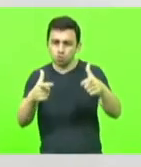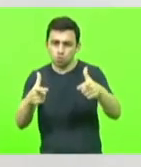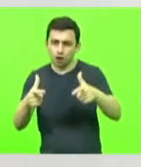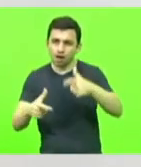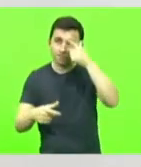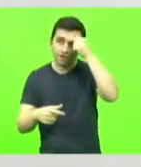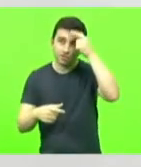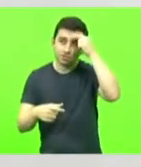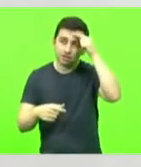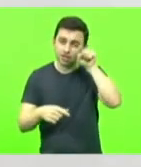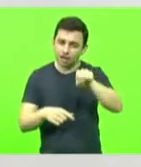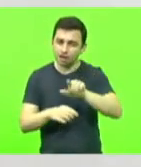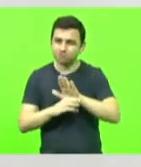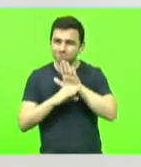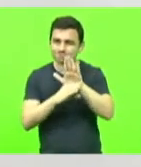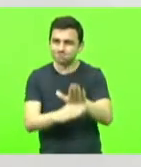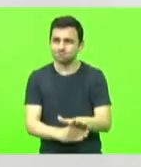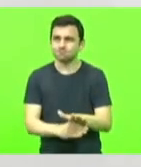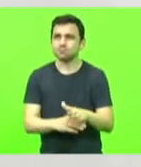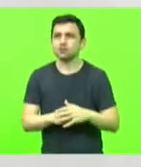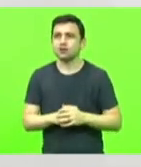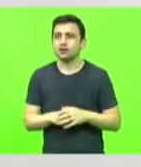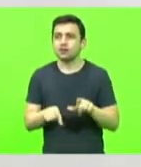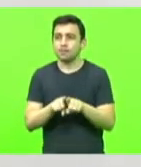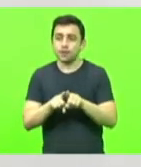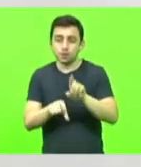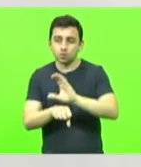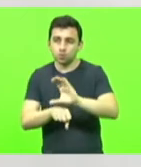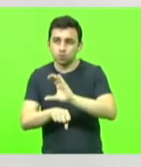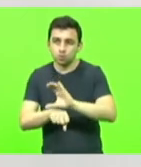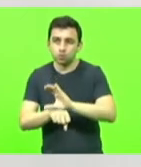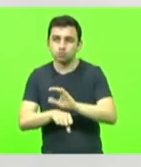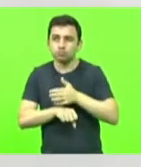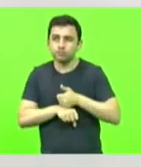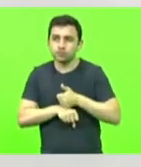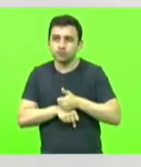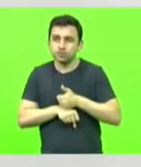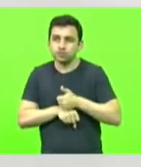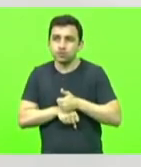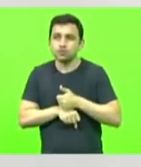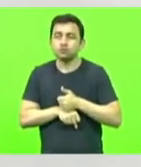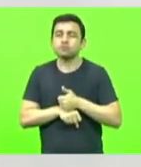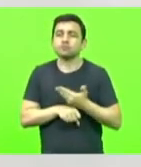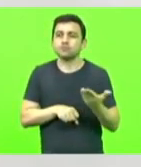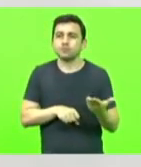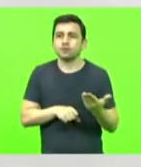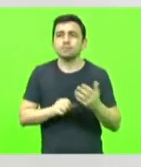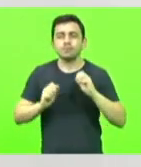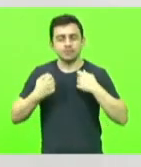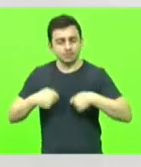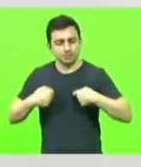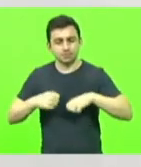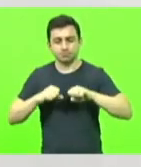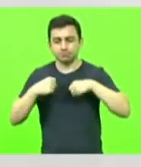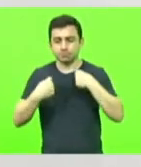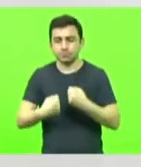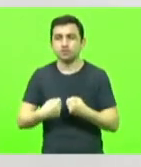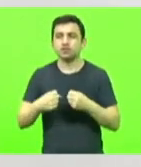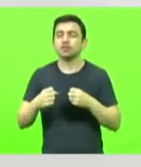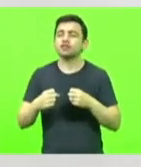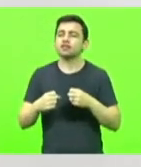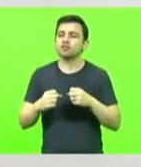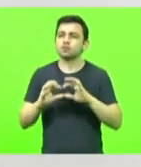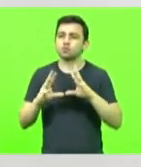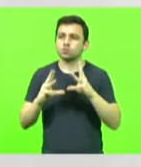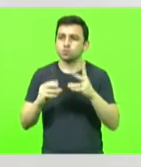universitários. Precisamos fortalecer nossos cursos profissionalizantes e acadêmicos. Precisamos fortalecer nossas defesas civis dos municípios